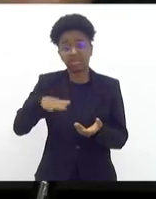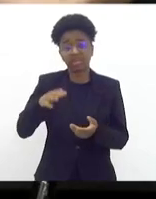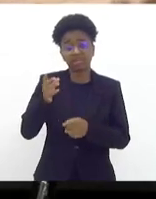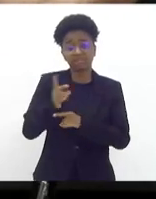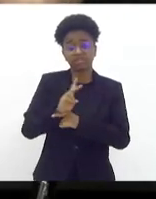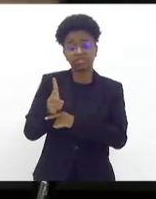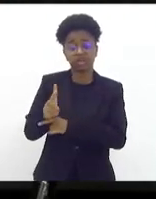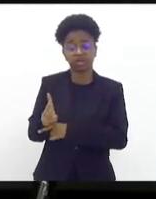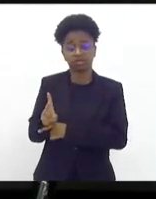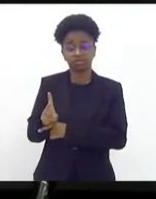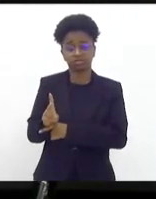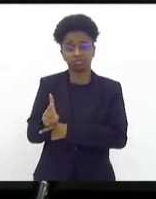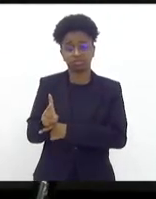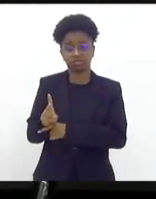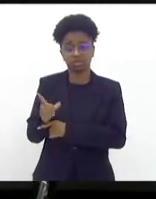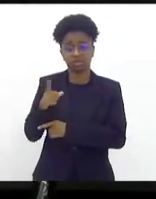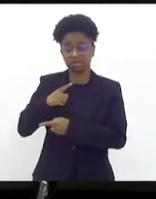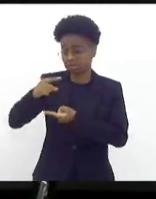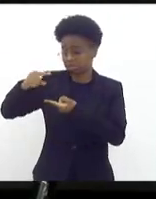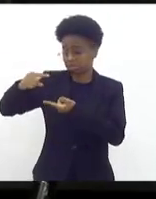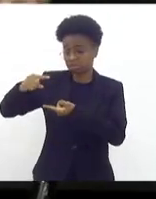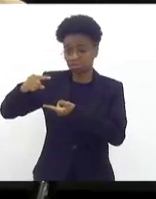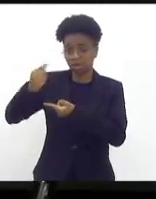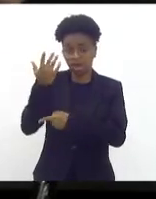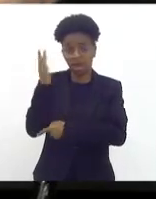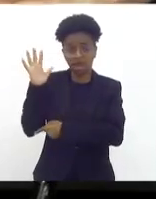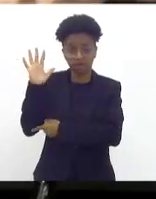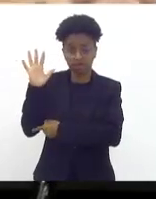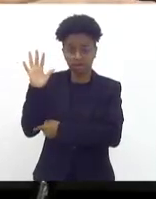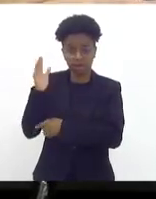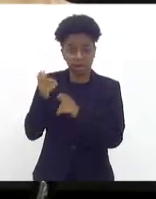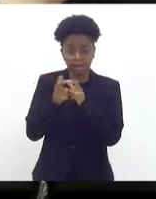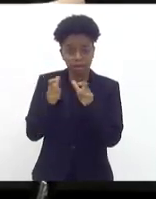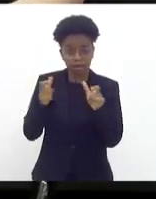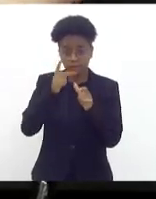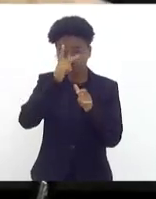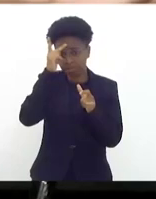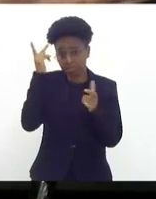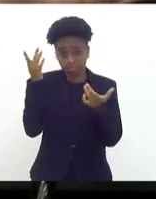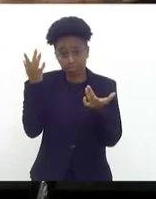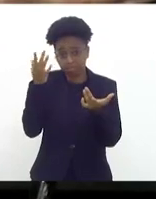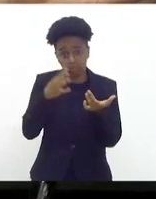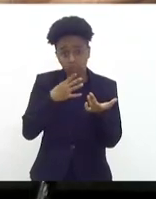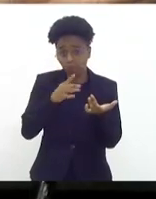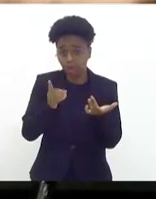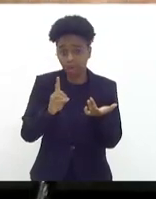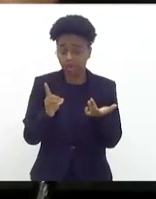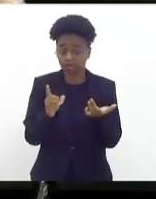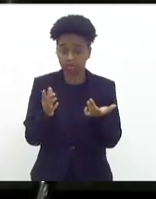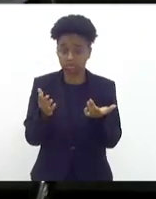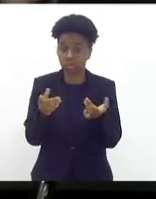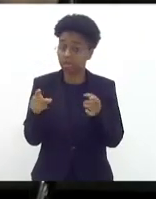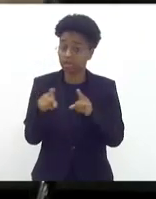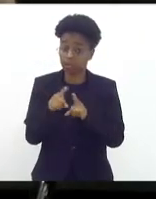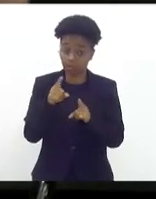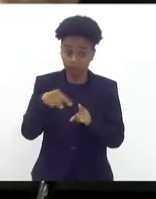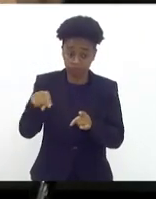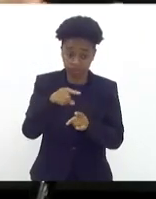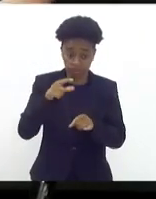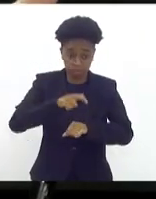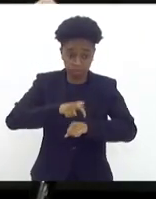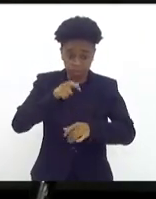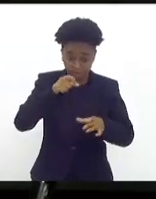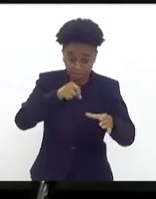pego uma mudinha desse tamaninho, a maioria das pessoas não sabe nem o que vai dar. Até você, quando está